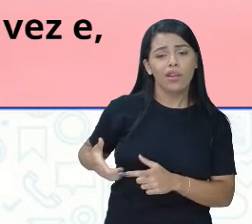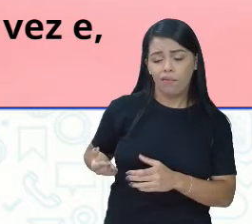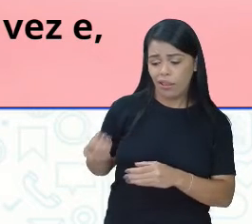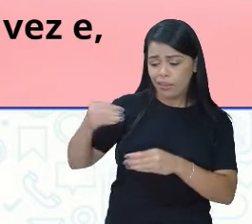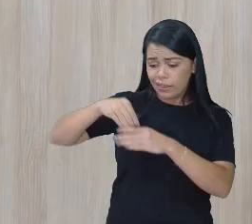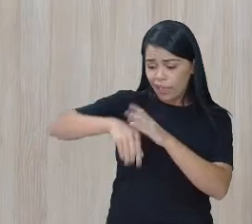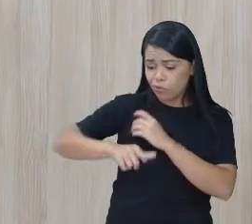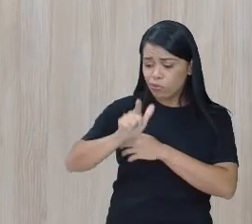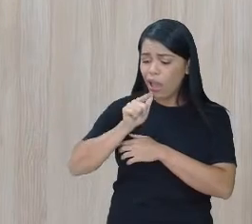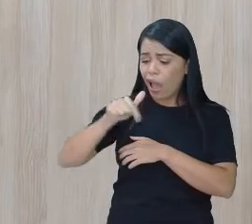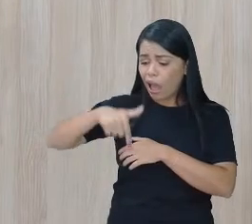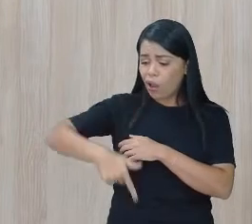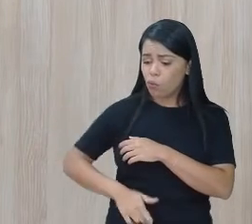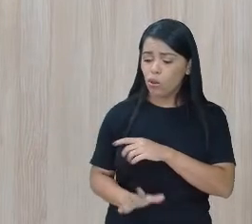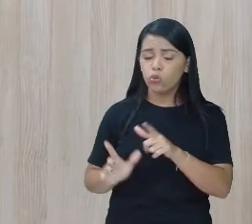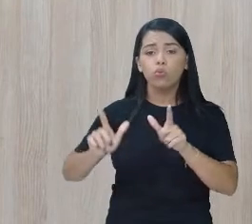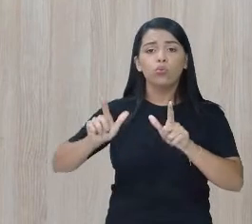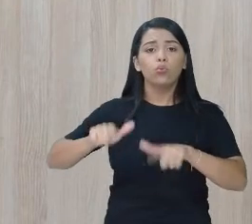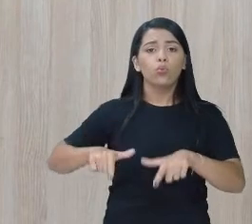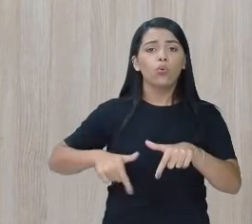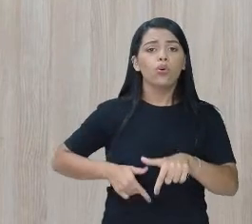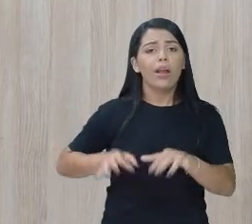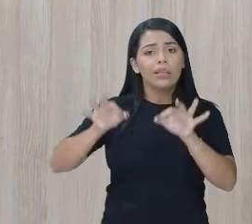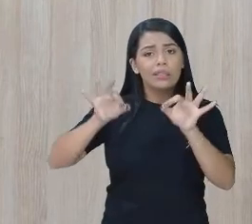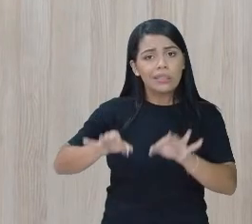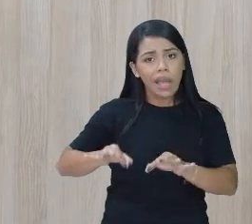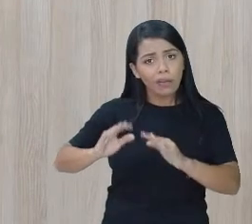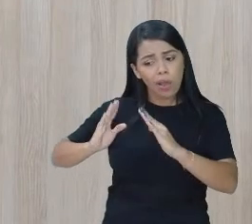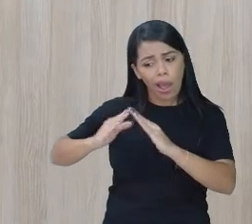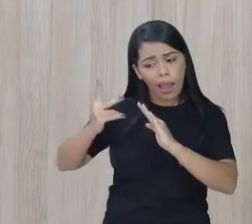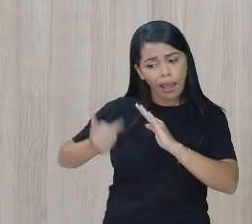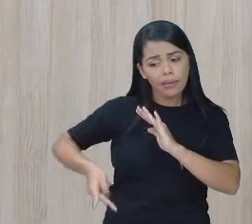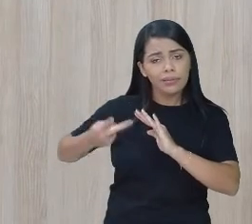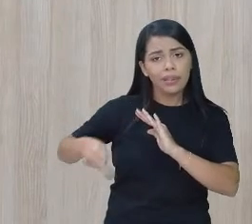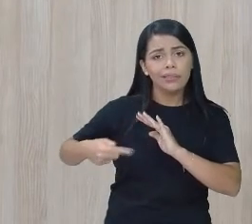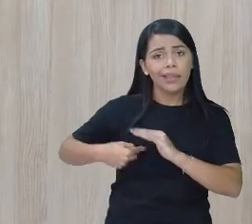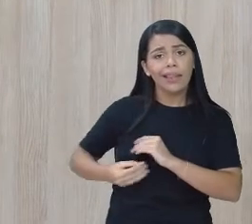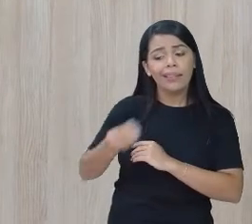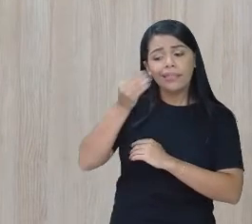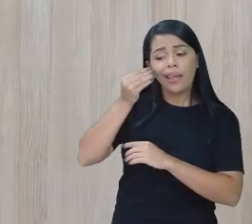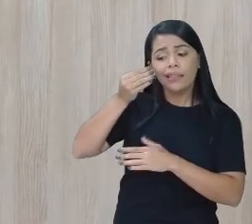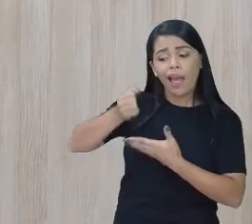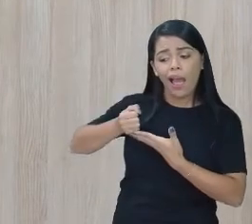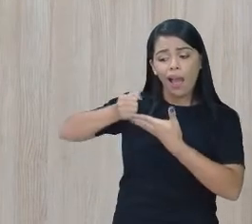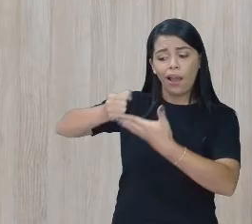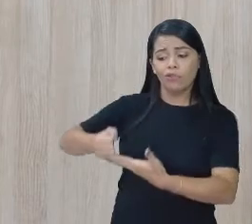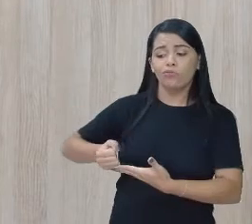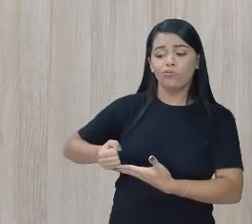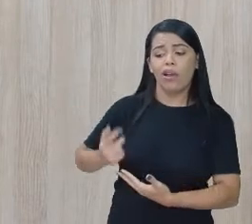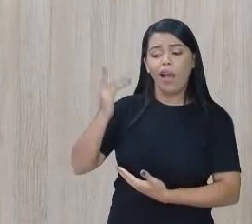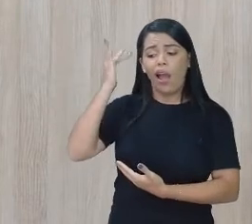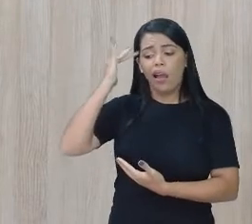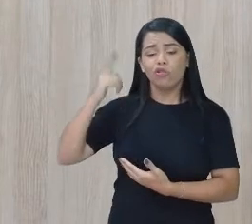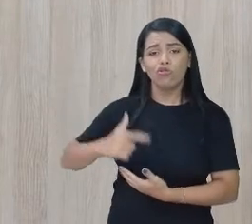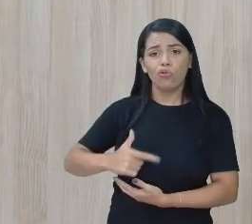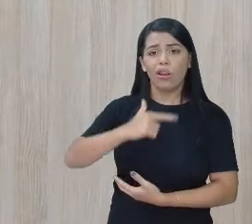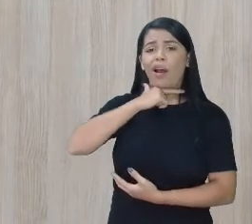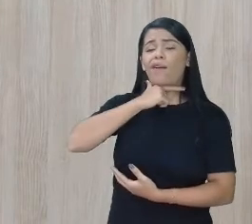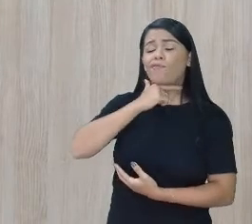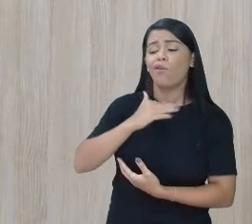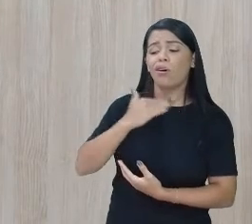seu habitat natural, era a casa dele, foi tentar ajudá-lo, quando na verdade